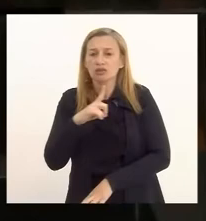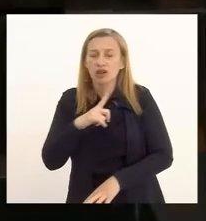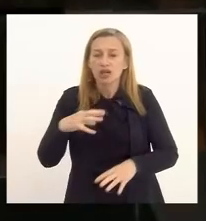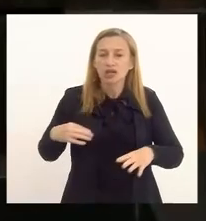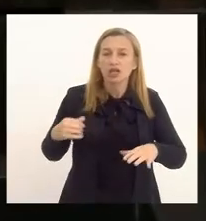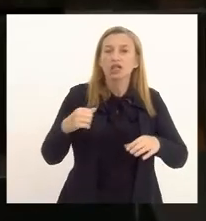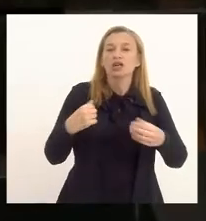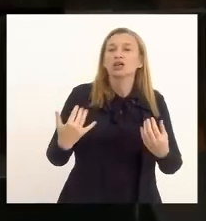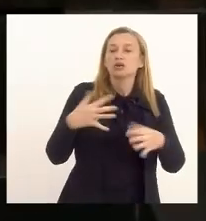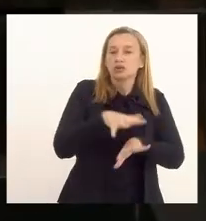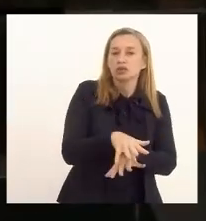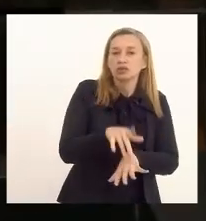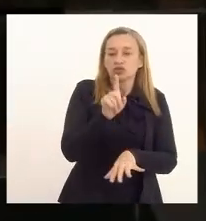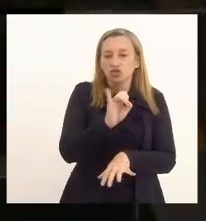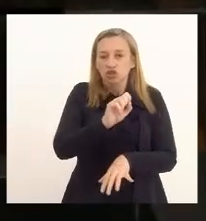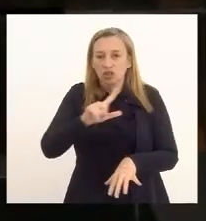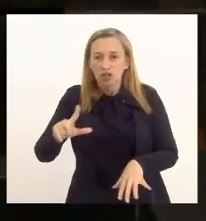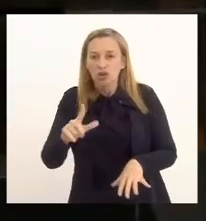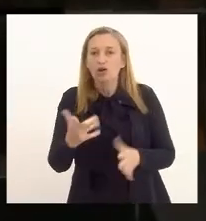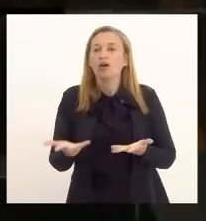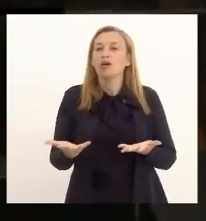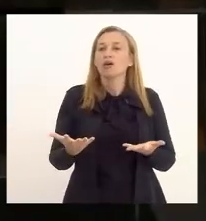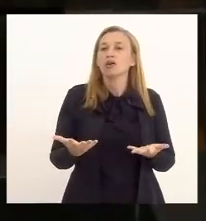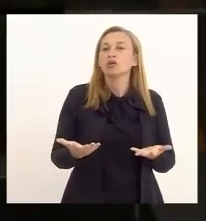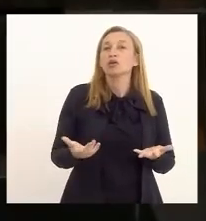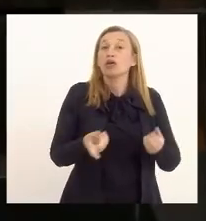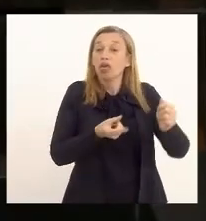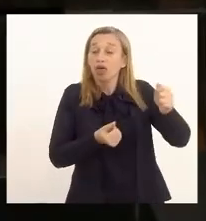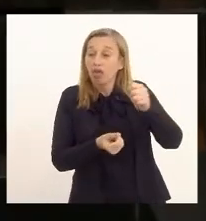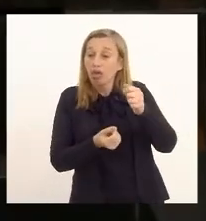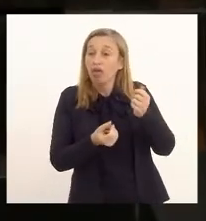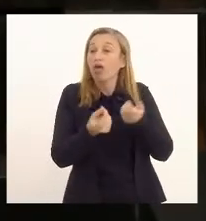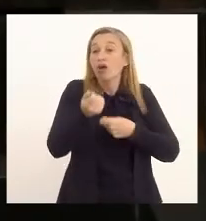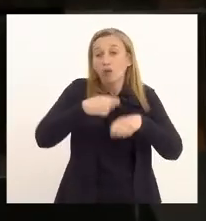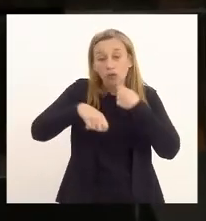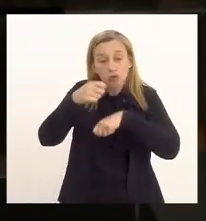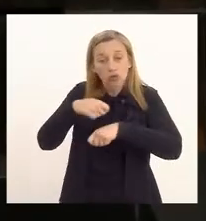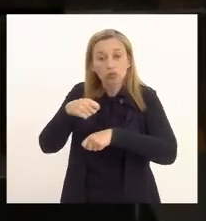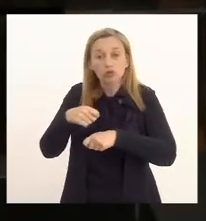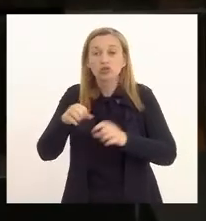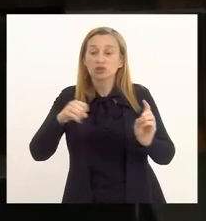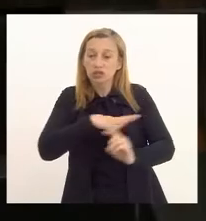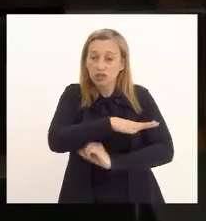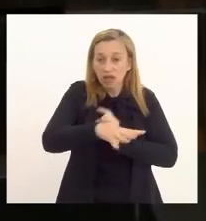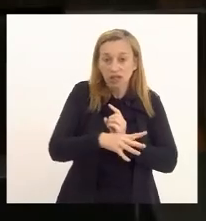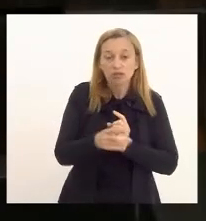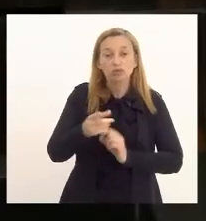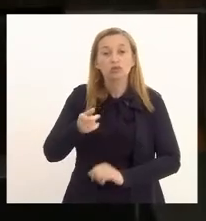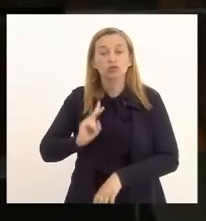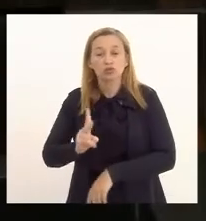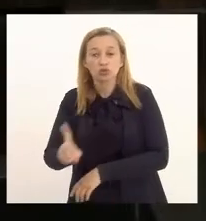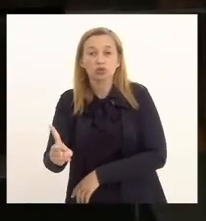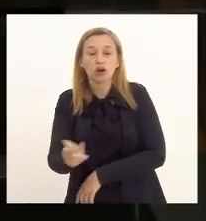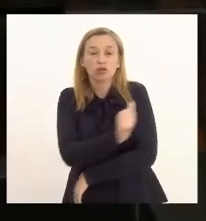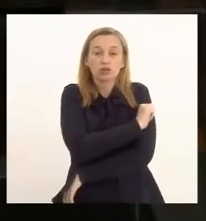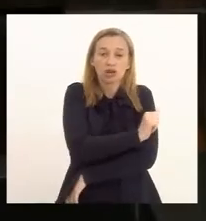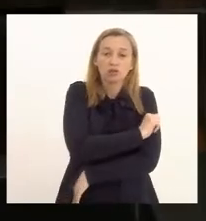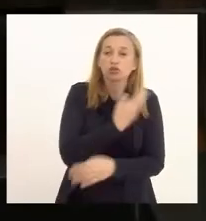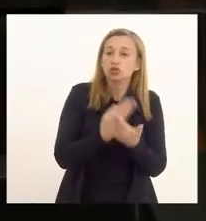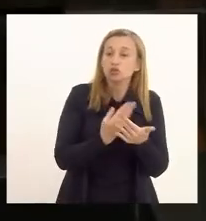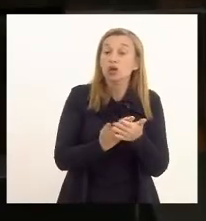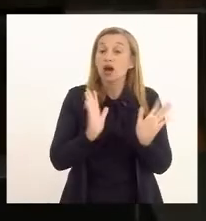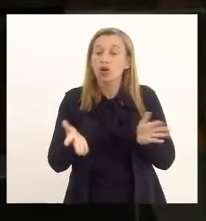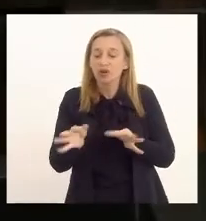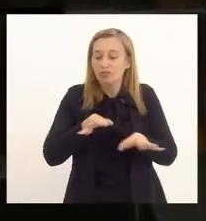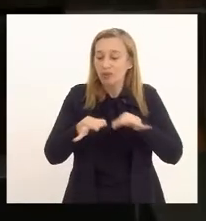inclusão digital, para que houvesse condições econômicas e sociais desses alunos continuarem estudando, mas que agora precisa se